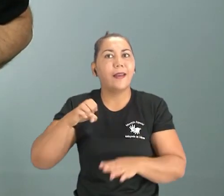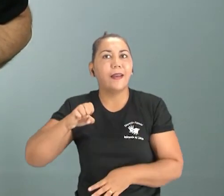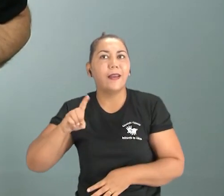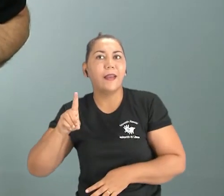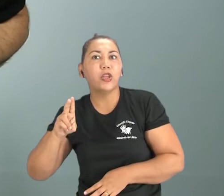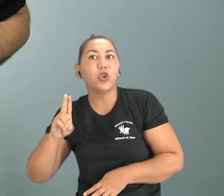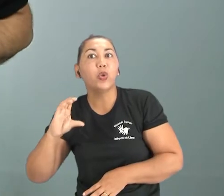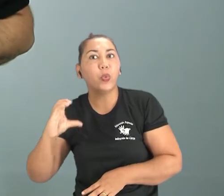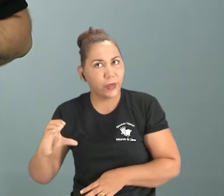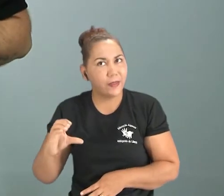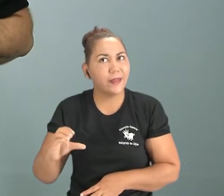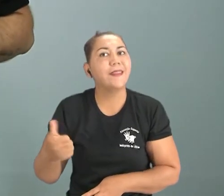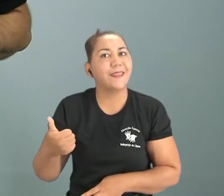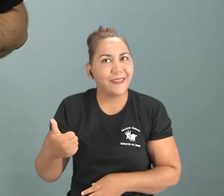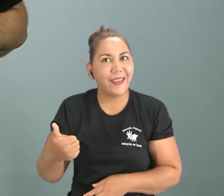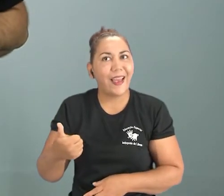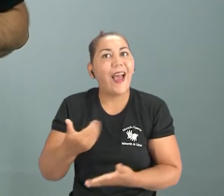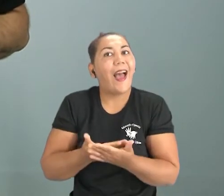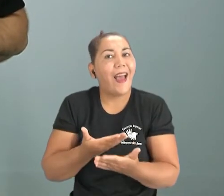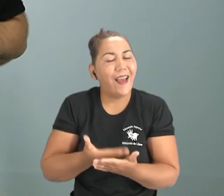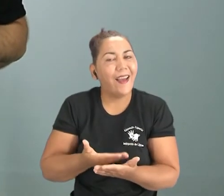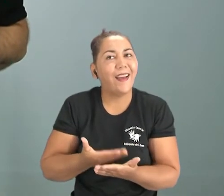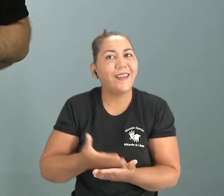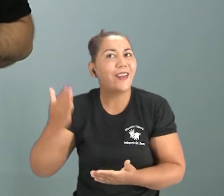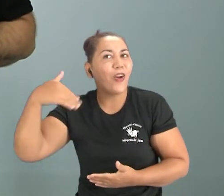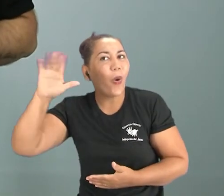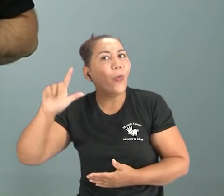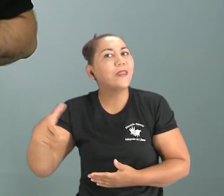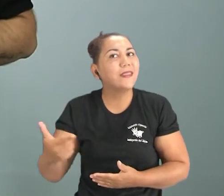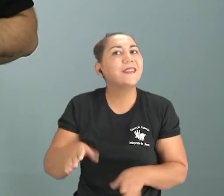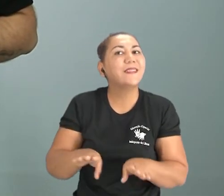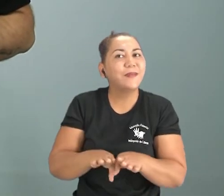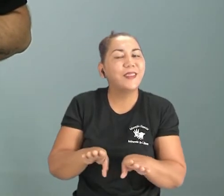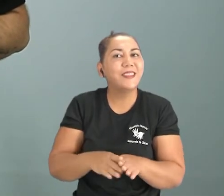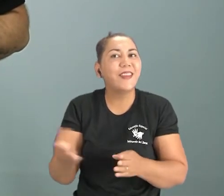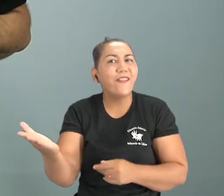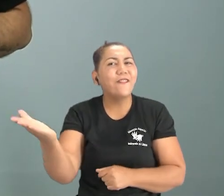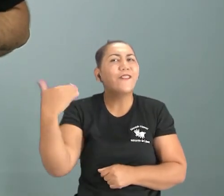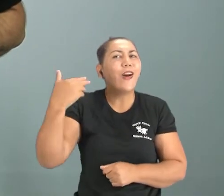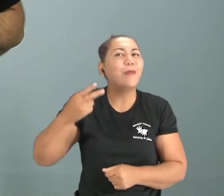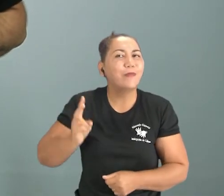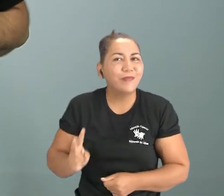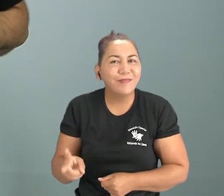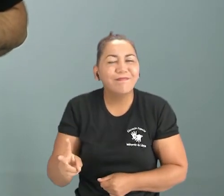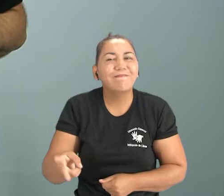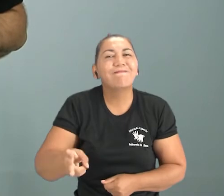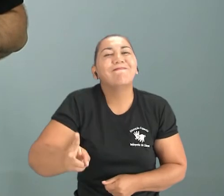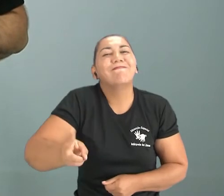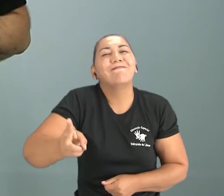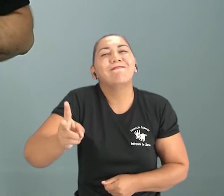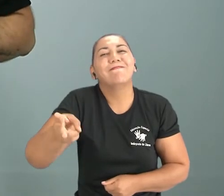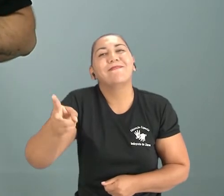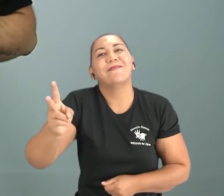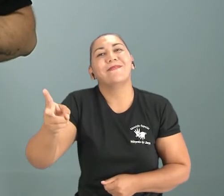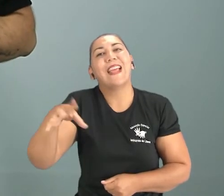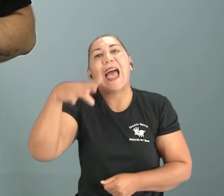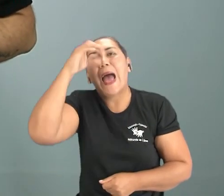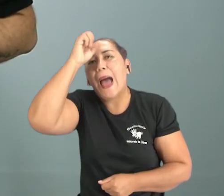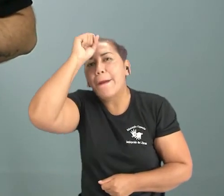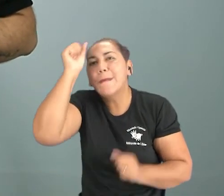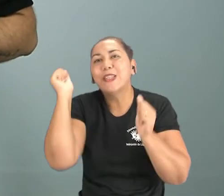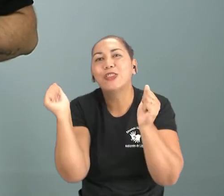plataforma Edu como está aparecendo na tela de vocês e vamos sempre sempre sempre